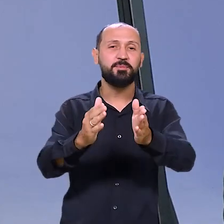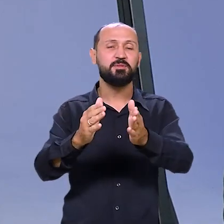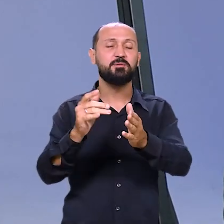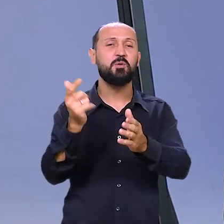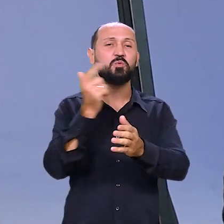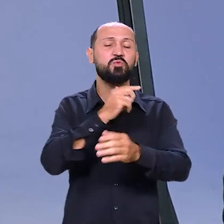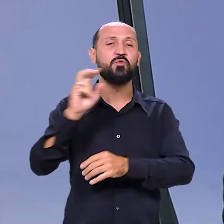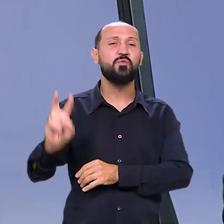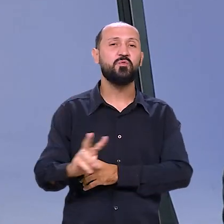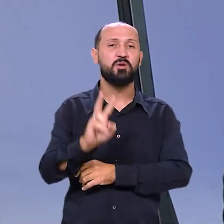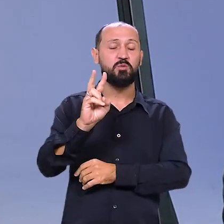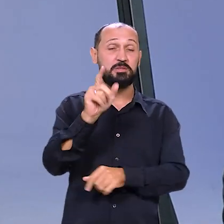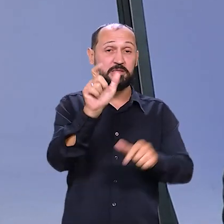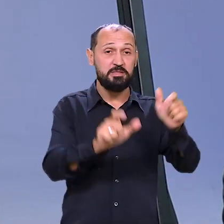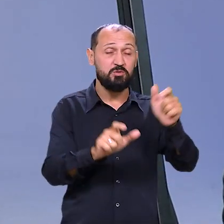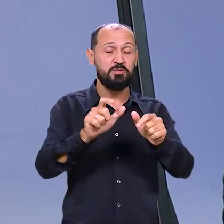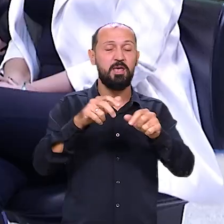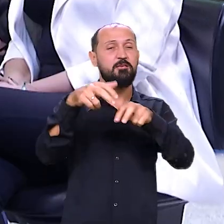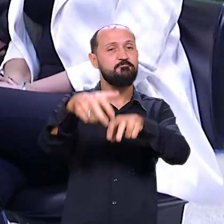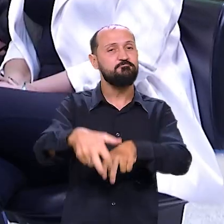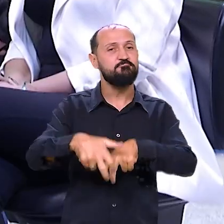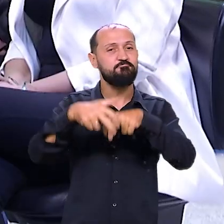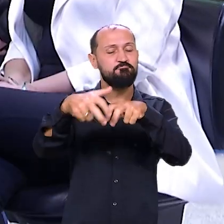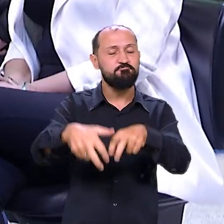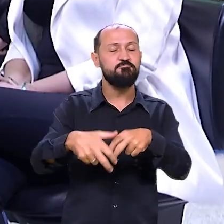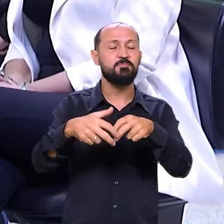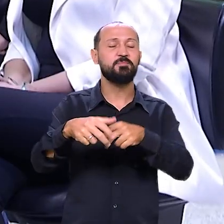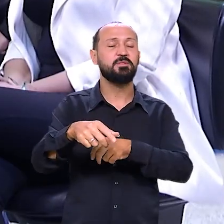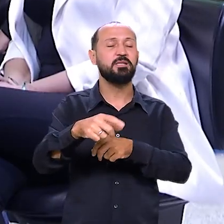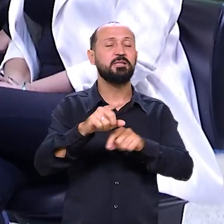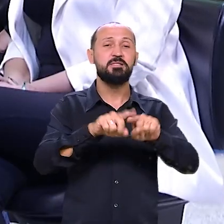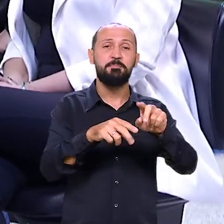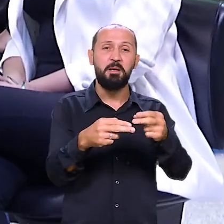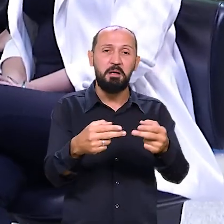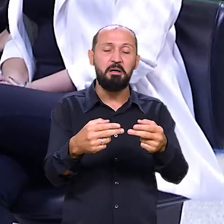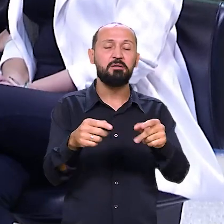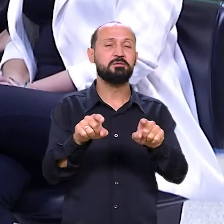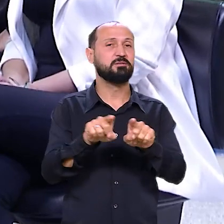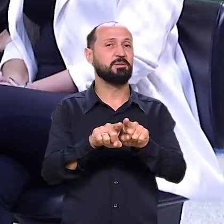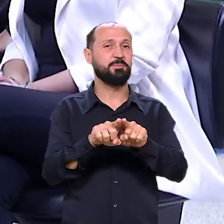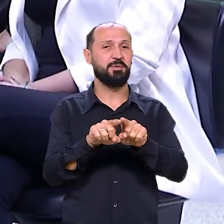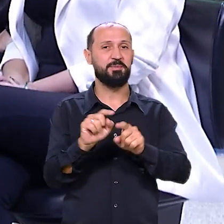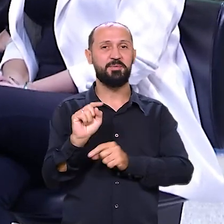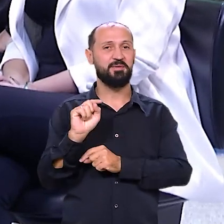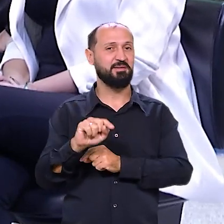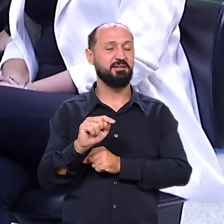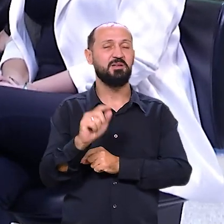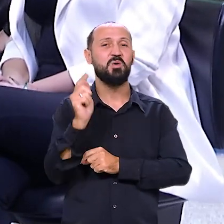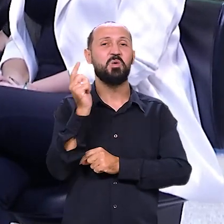para poder valorizar o produtor, valorizar esse produto para